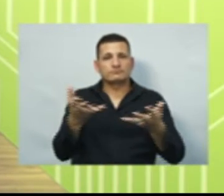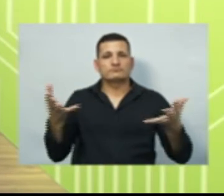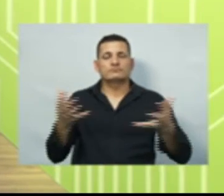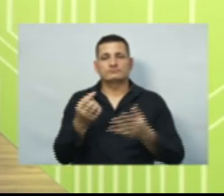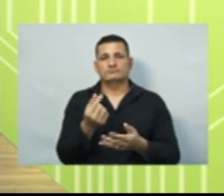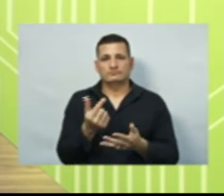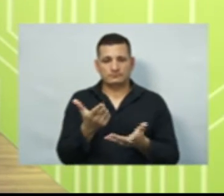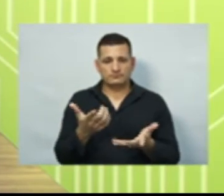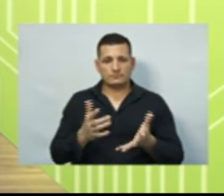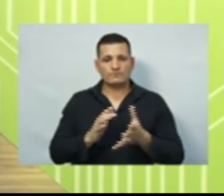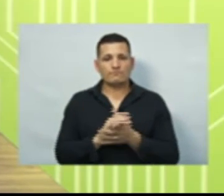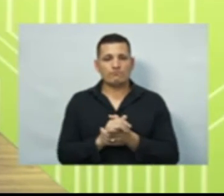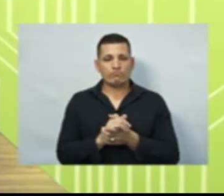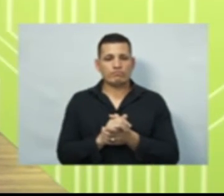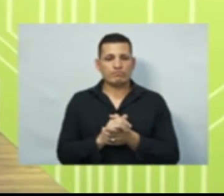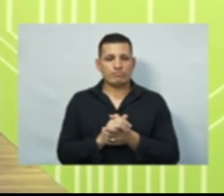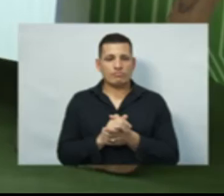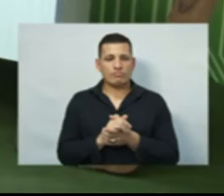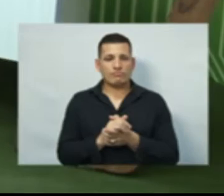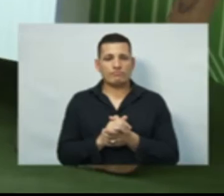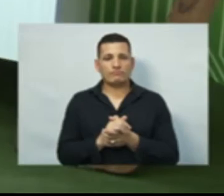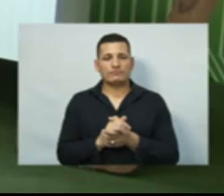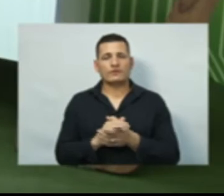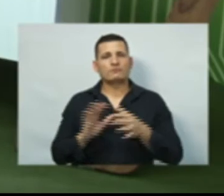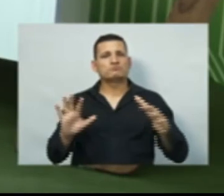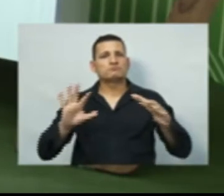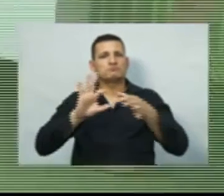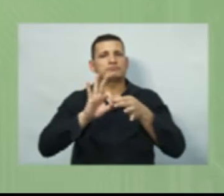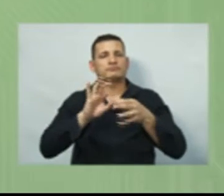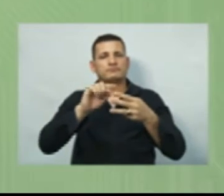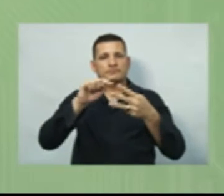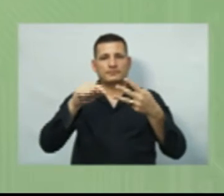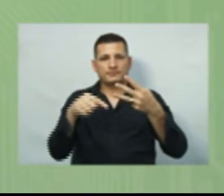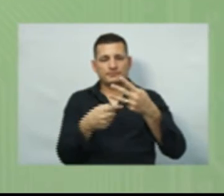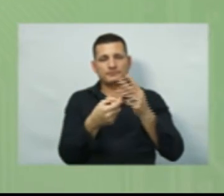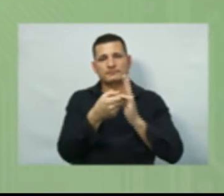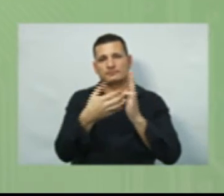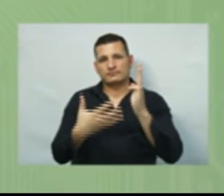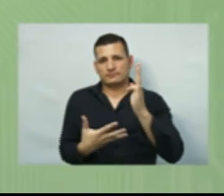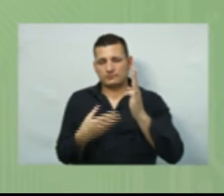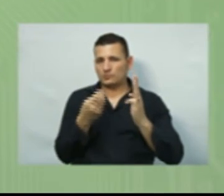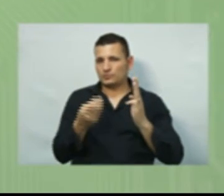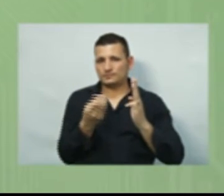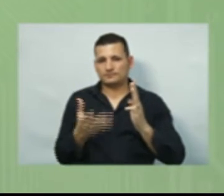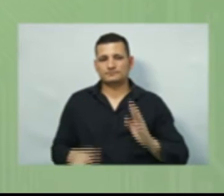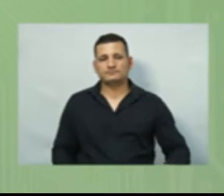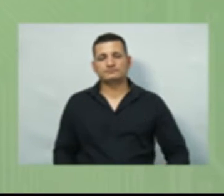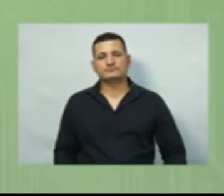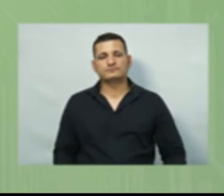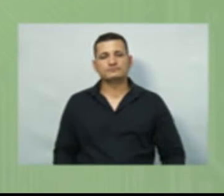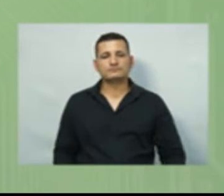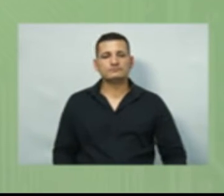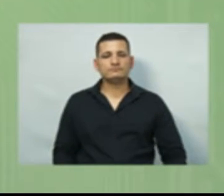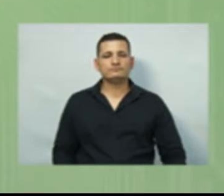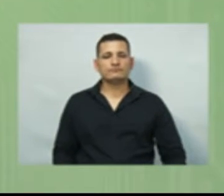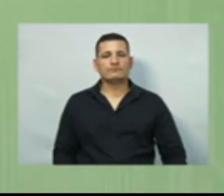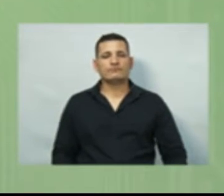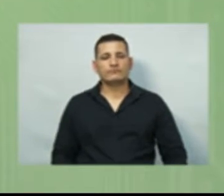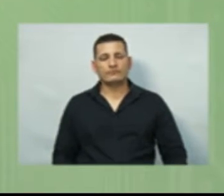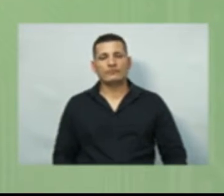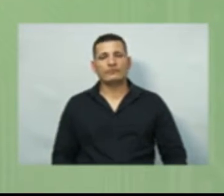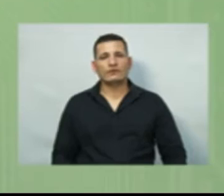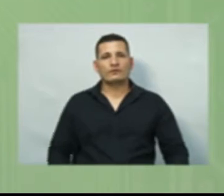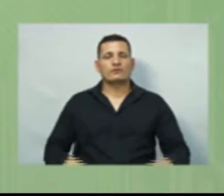renda. Vamos falar então do casamento desses três aspectos de desenvolvimento? Nós falamos aqui sobre a